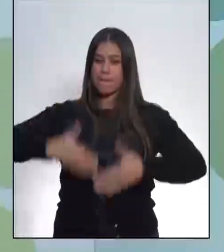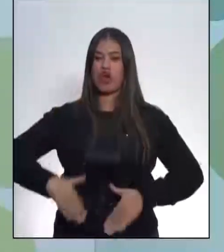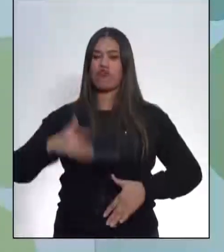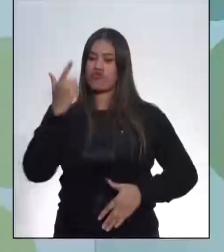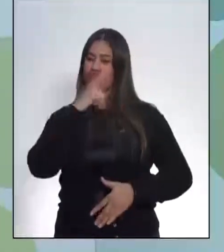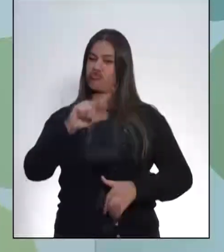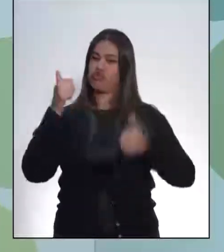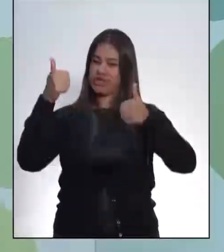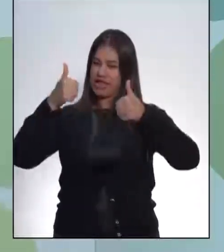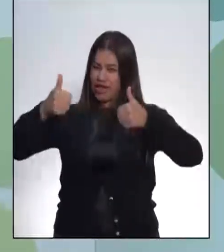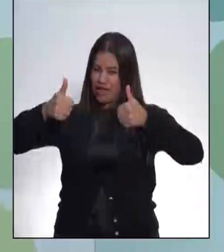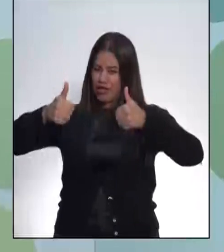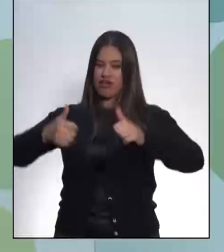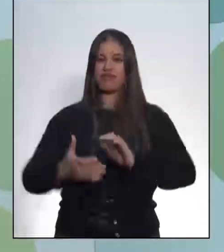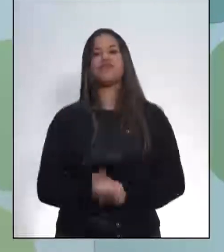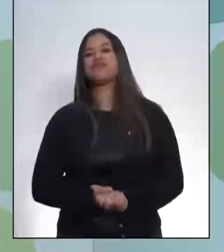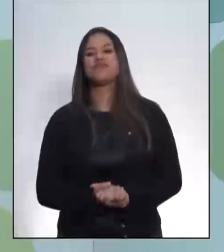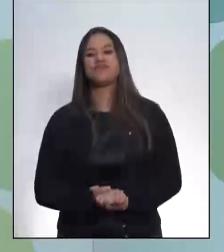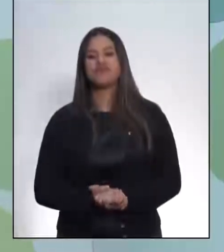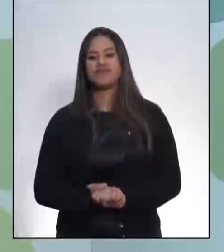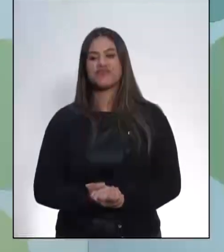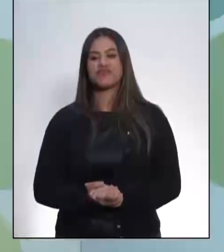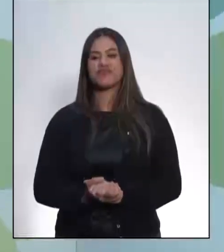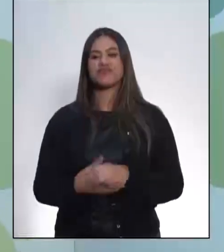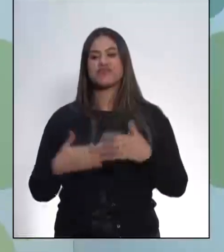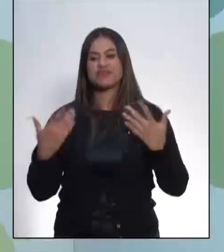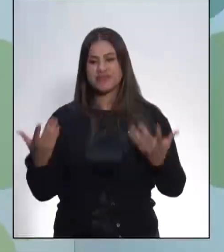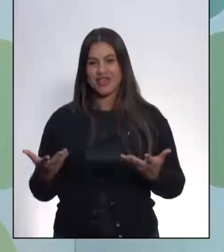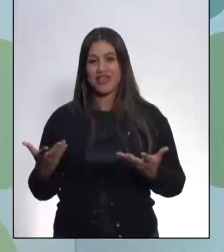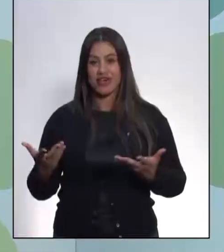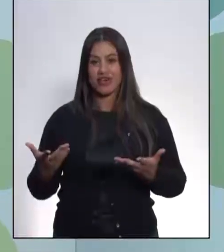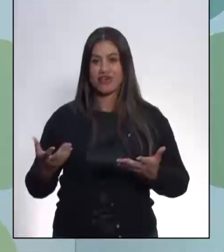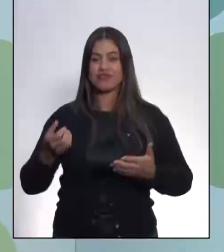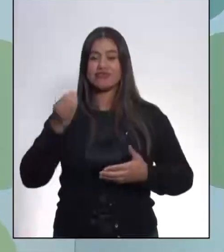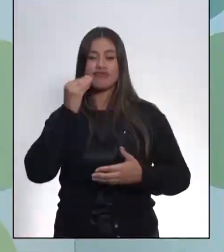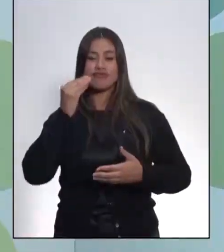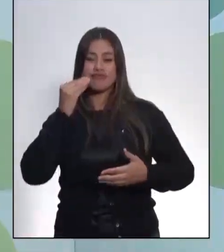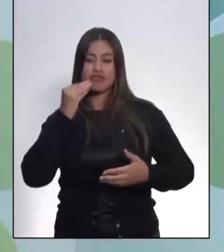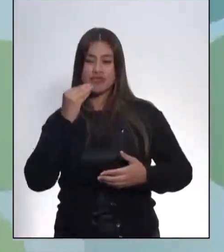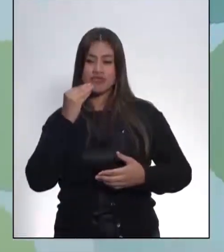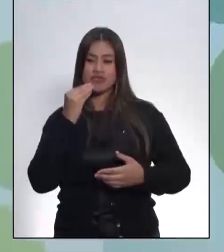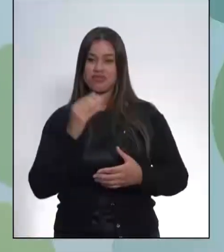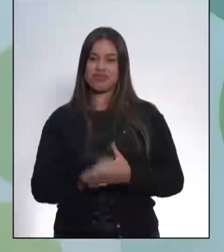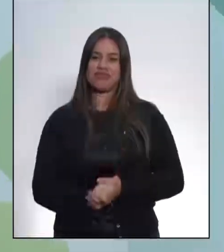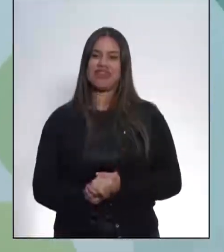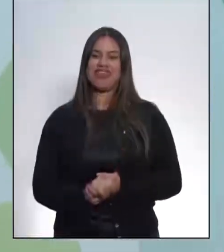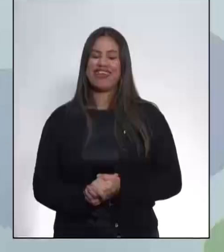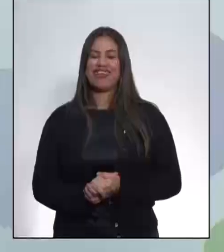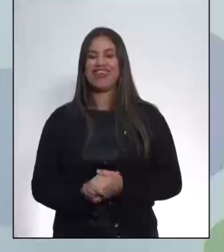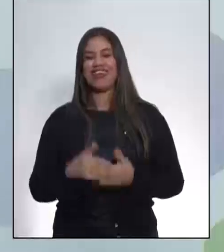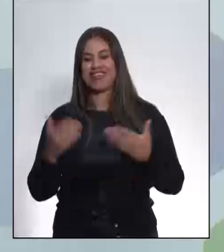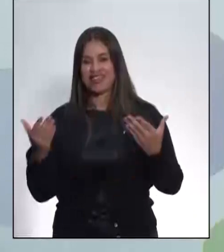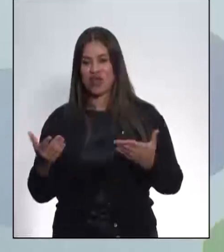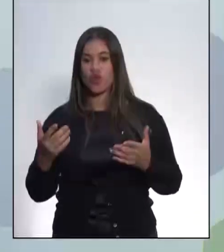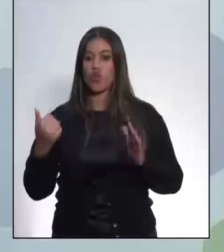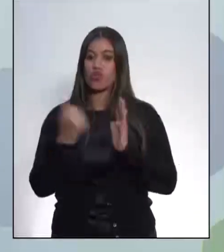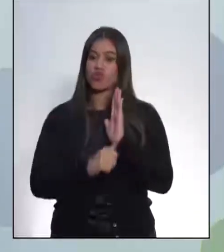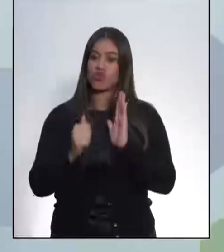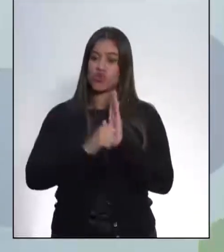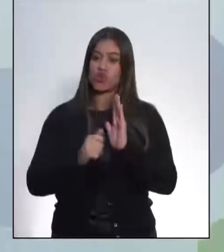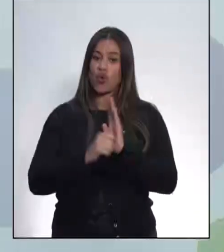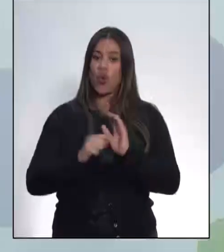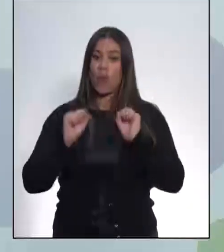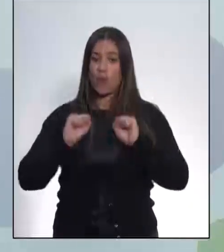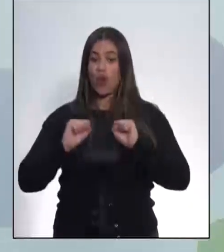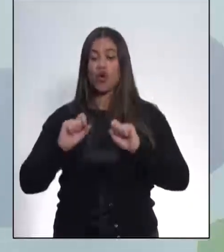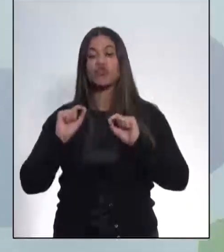cima deles, bebê, para cima deles, tudo bem? Vamos ver então o que a gente pode potencializar na leitura de um texto? Vamos lá. Primeira coisa, um escritor pode potencializar,